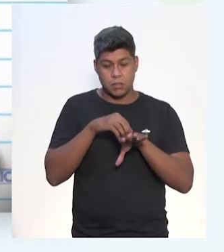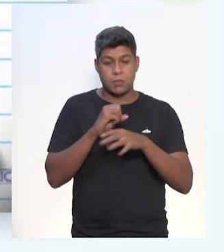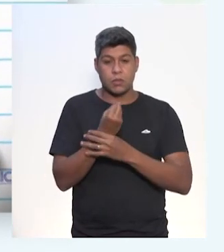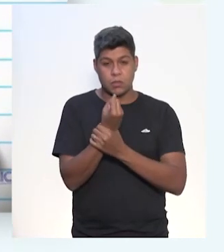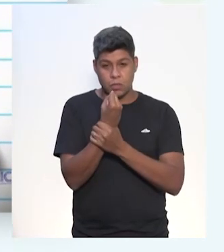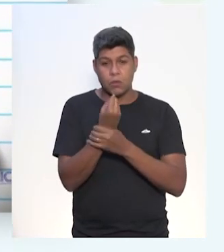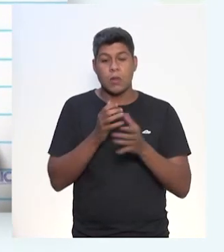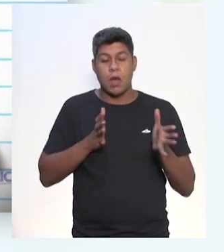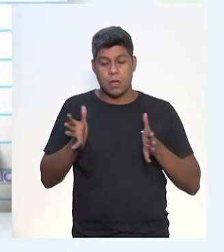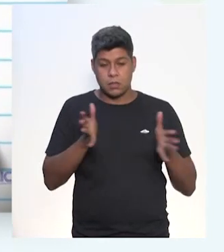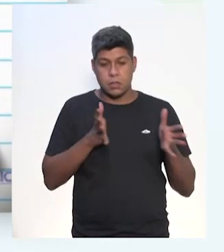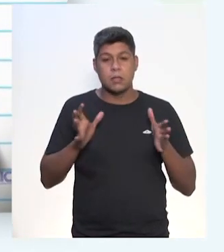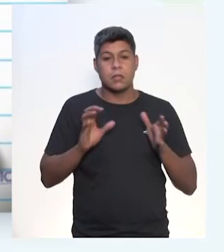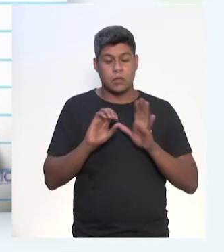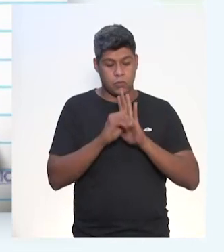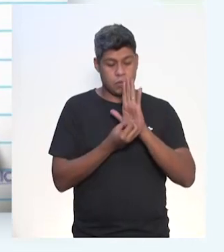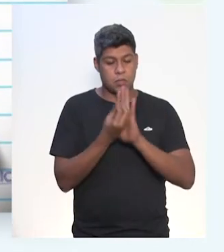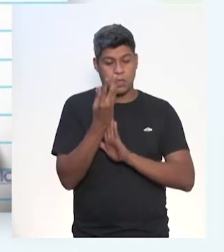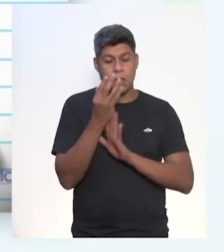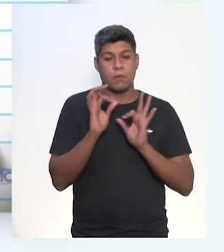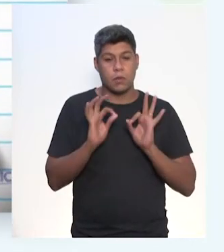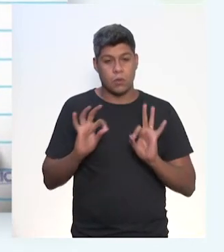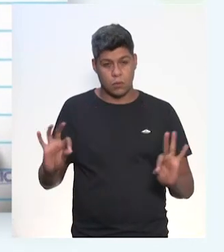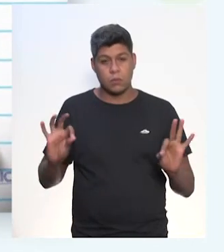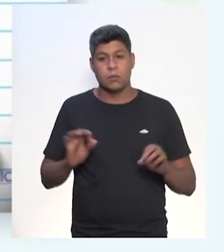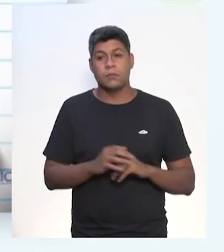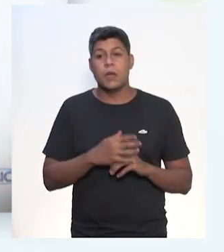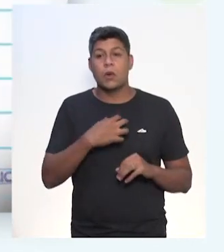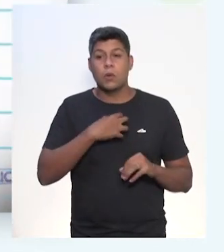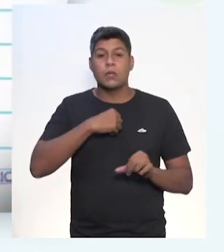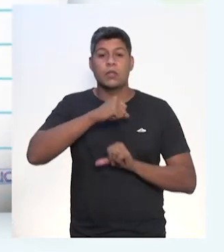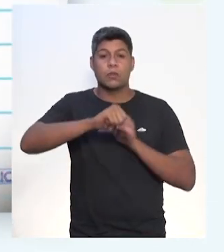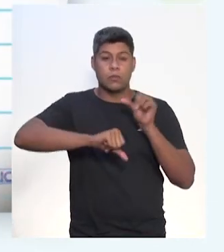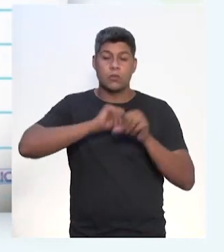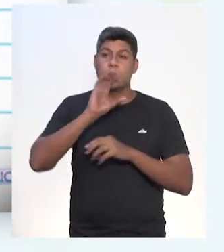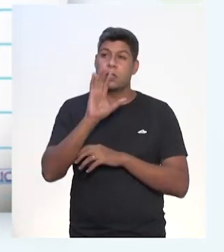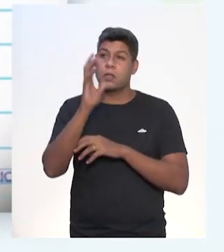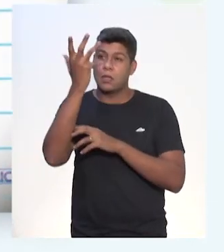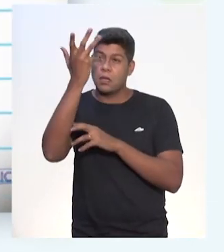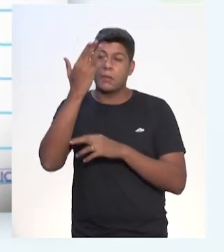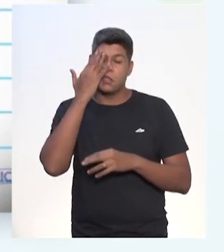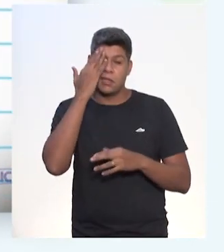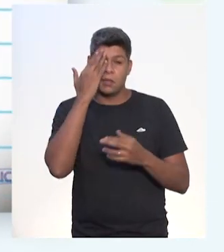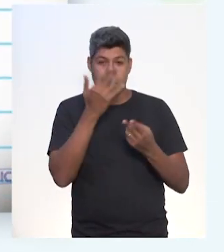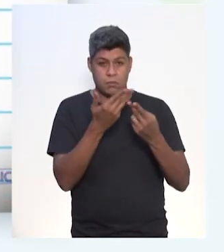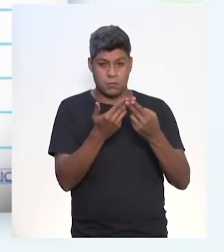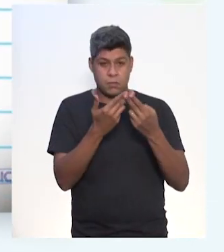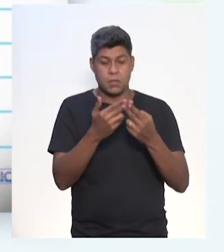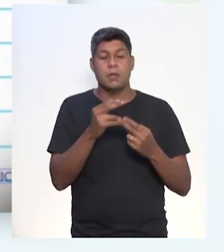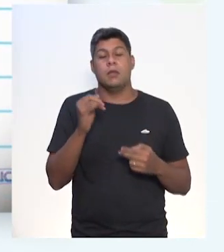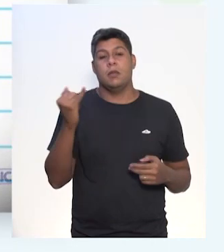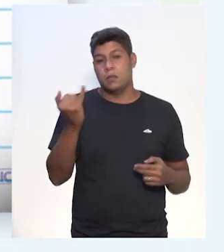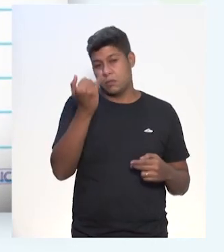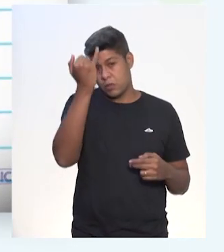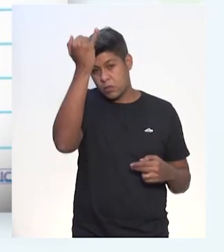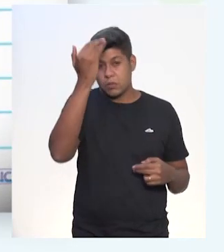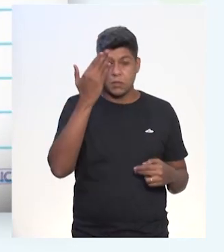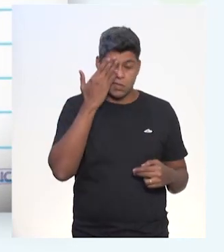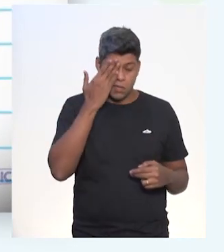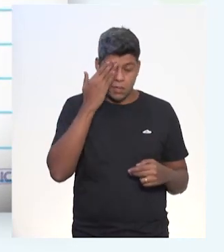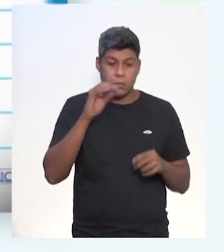seguros, acessíveis, sustentáveis e eficientes. No contexto de mudanças climáticas, a resiliência é um fator essencial. As